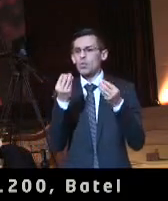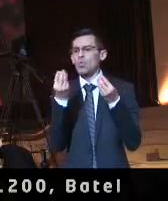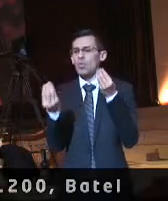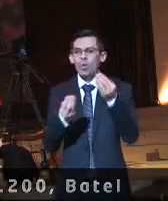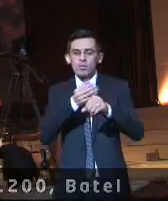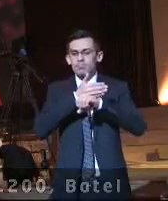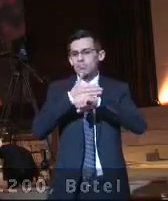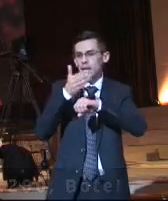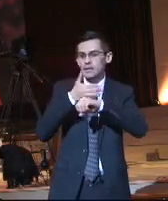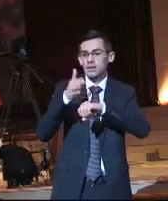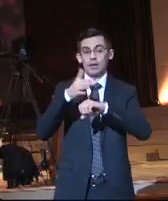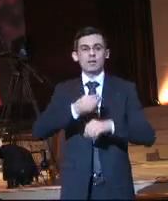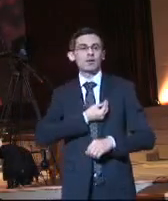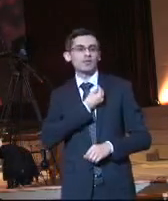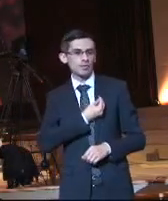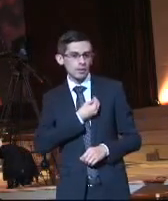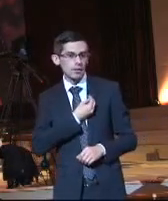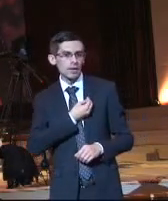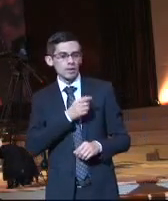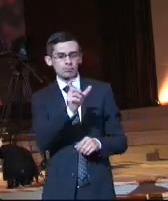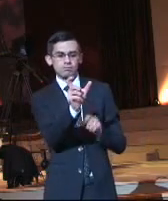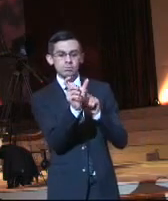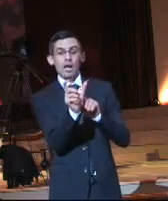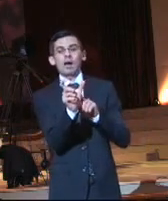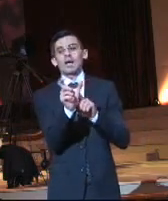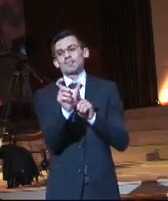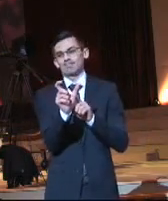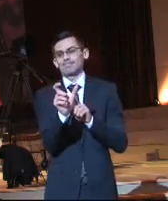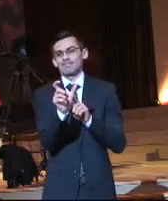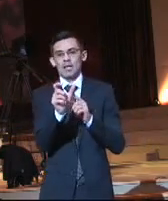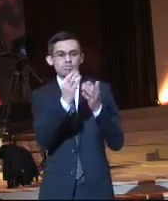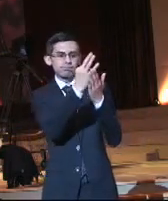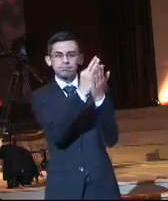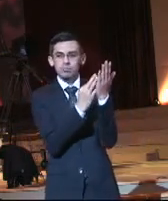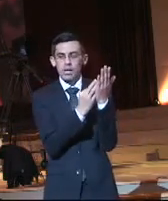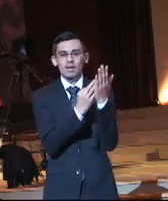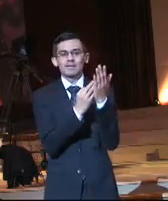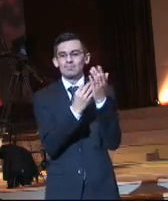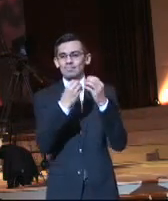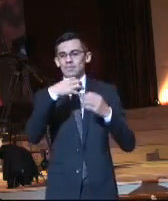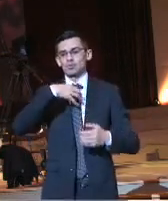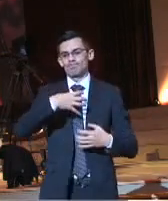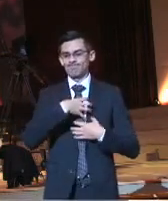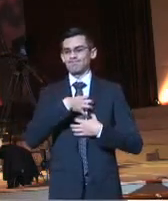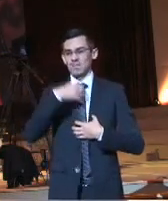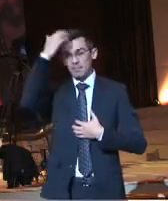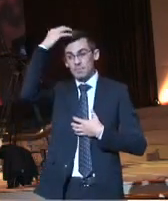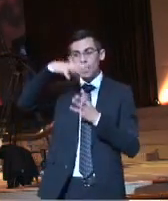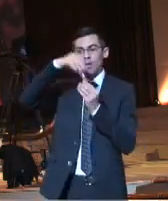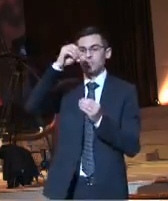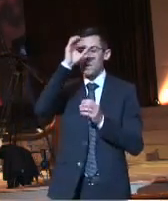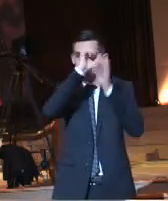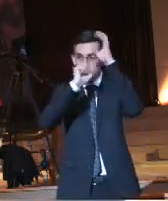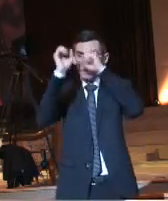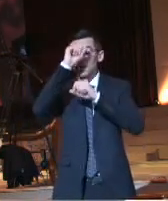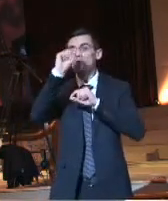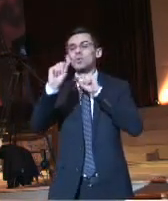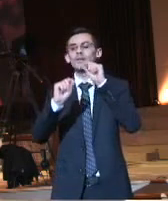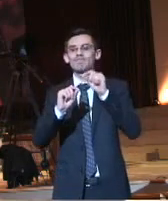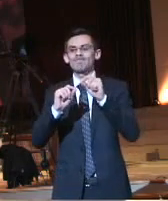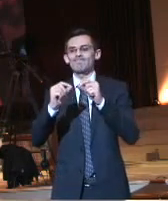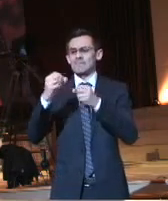aplicação daquilo que foi destacado nesse texto para a minha própria alma, e aprender ali quais são as